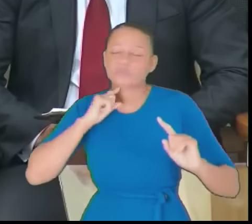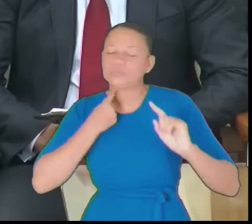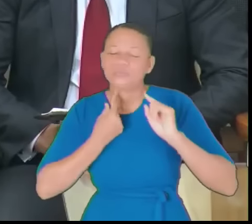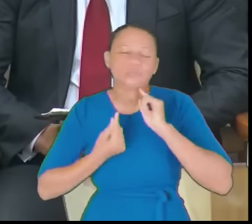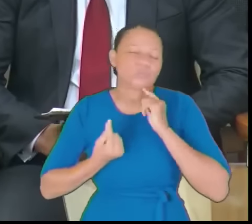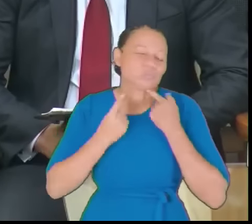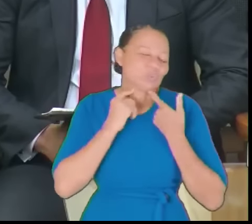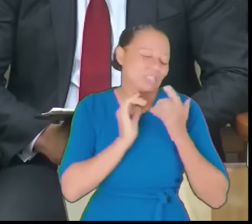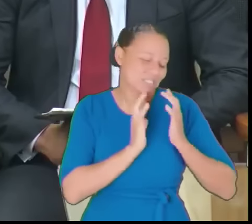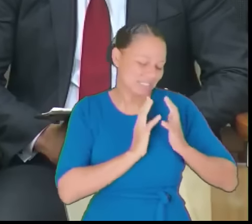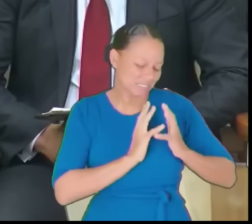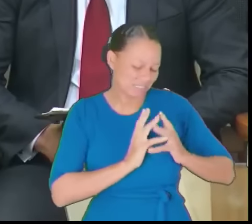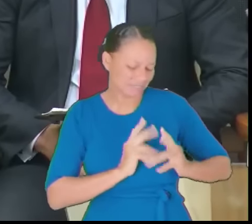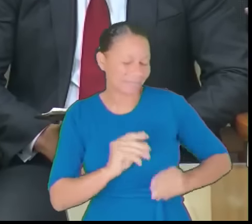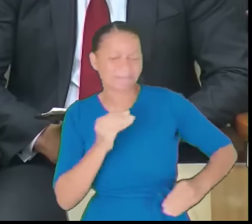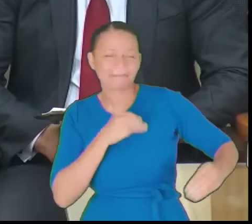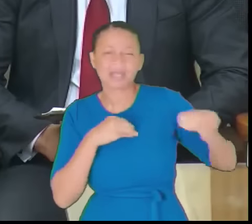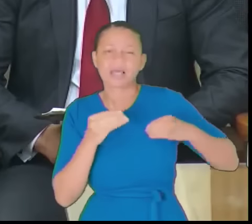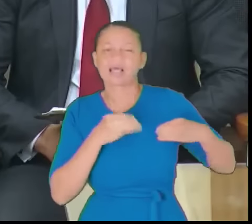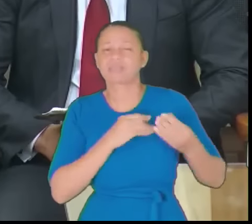é sem ruga.